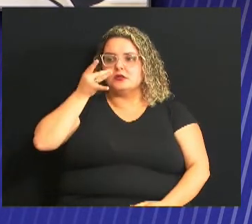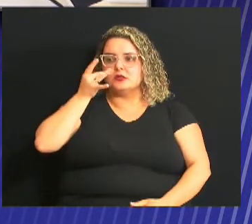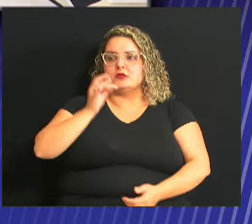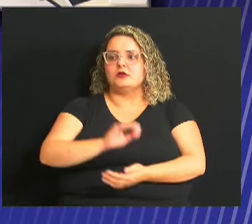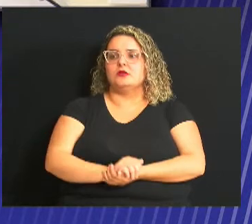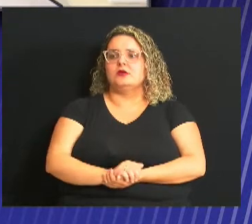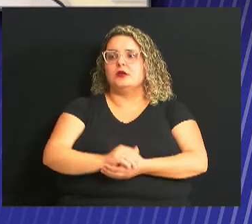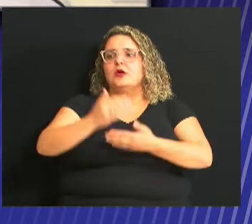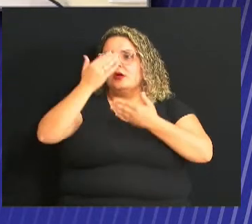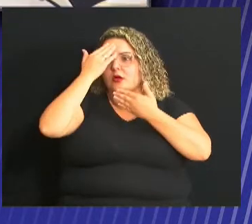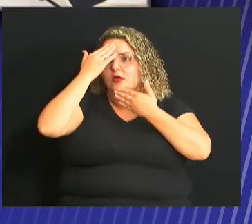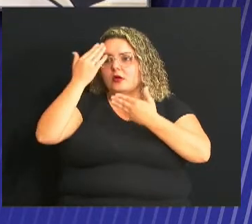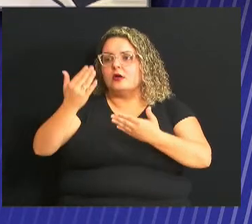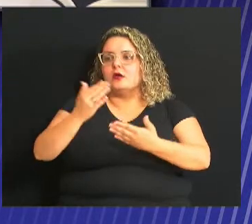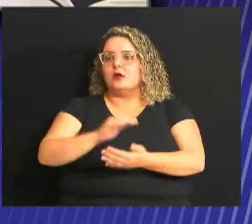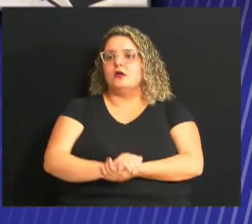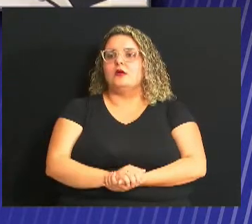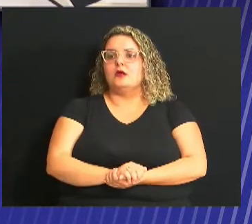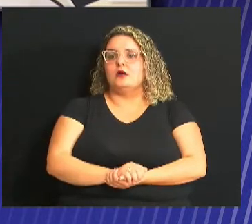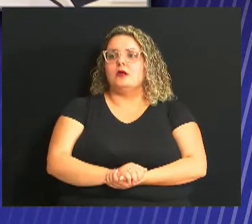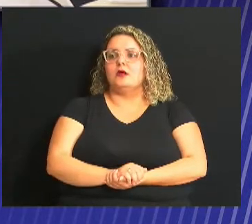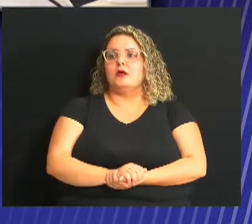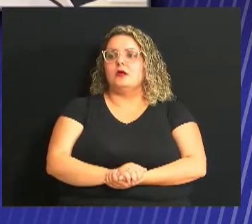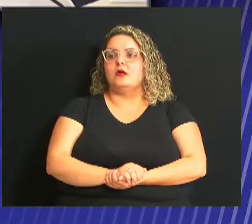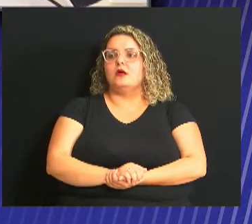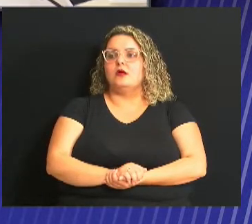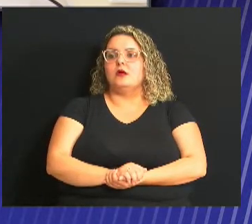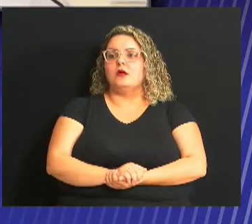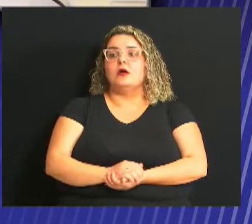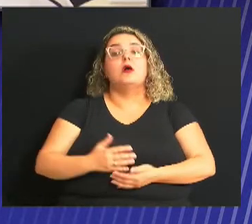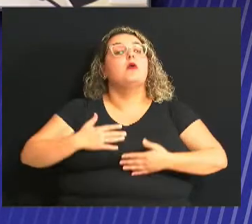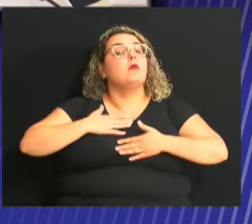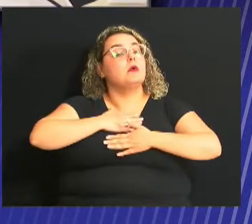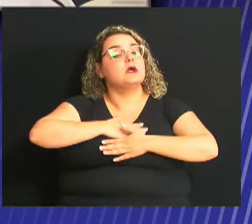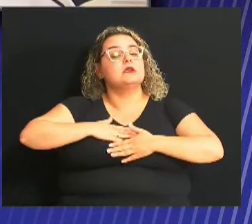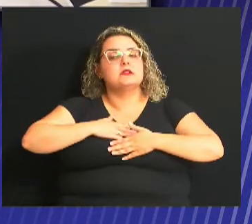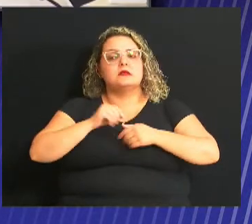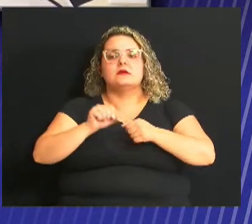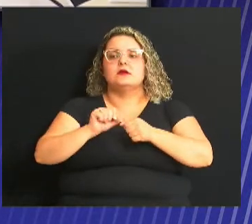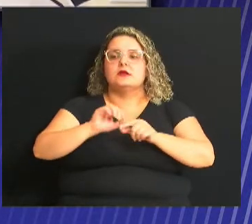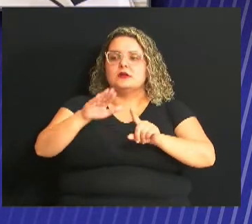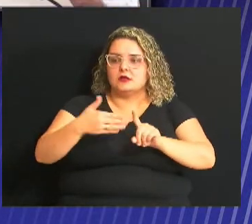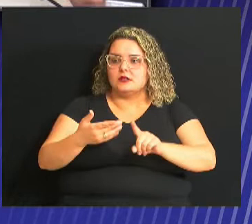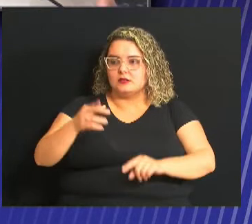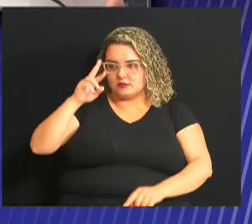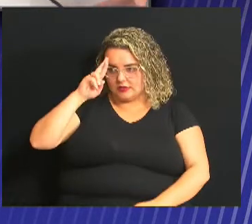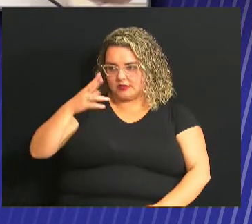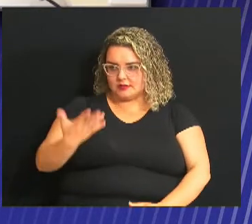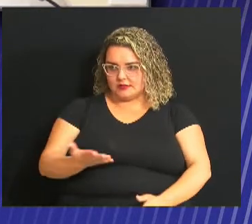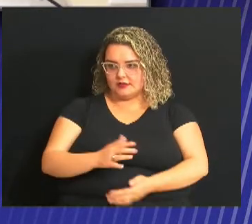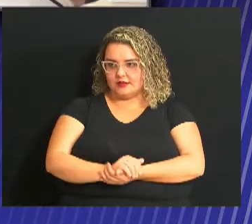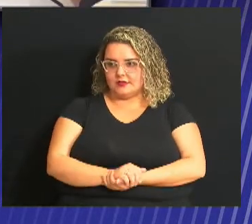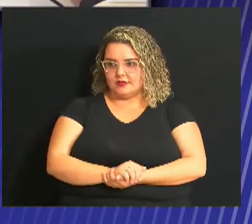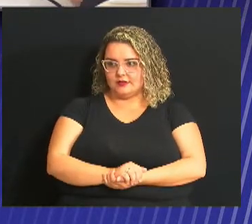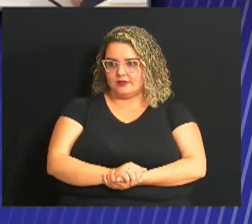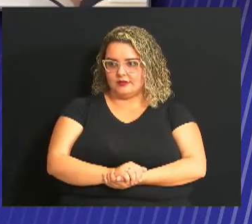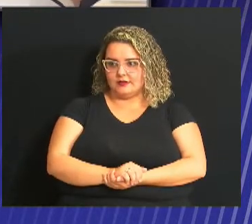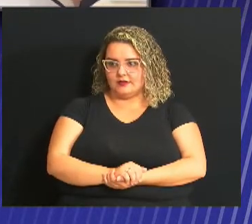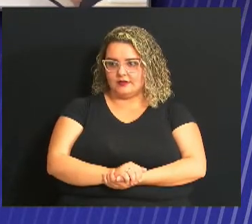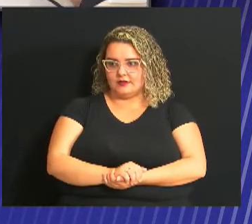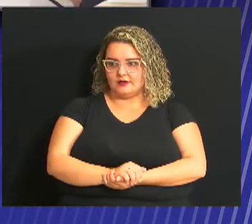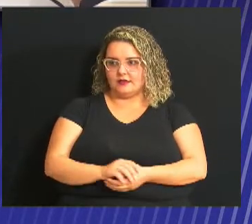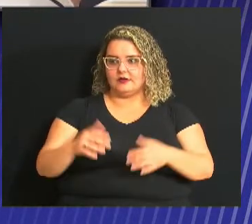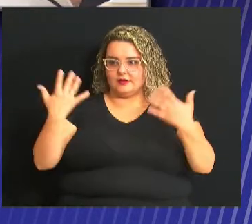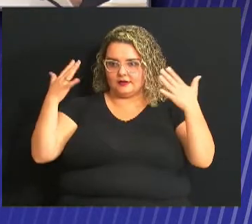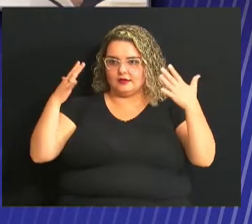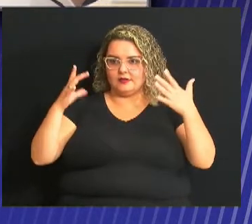Meu muito obrigado e uma grande prazer fazer essa honraria para a senhora. Um salve de palmas para a